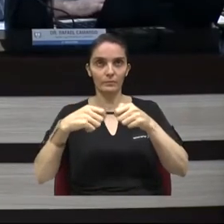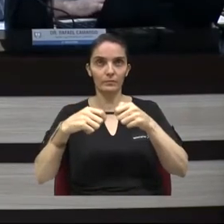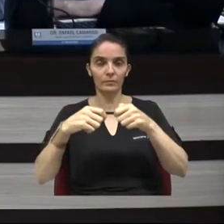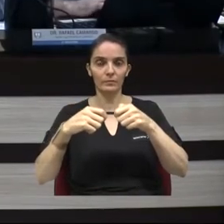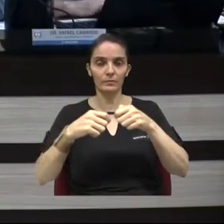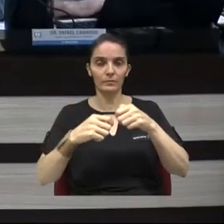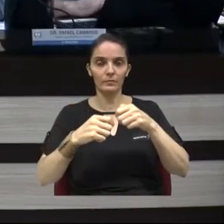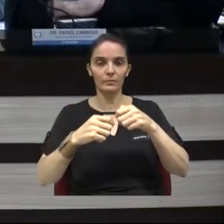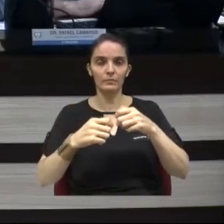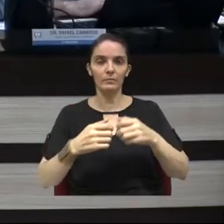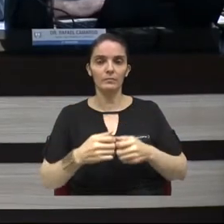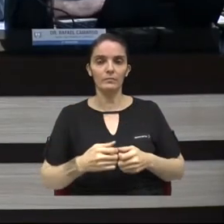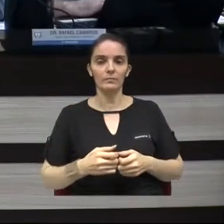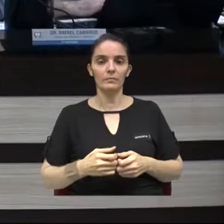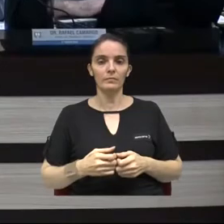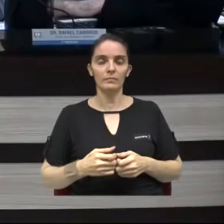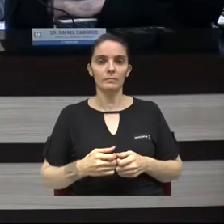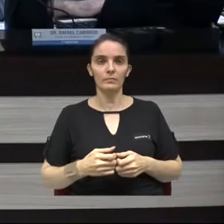Administração,